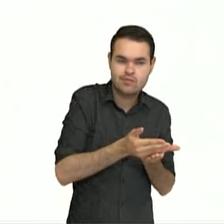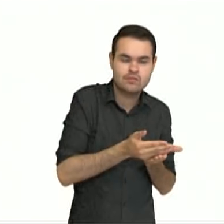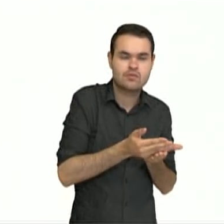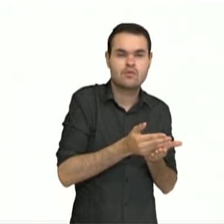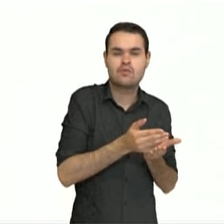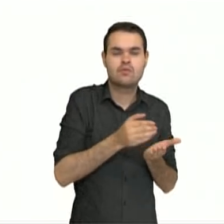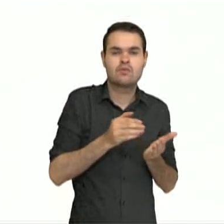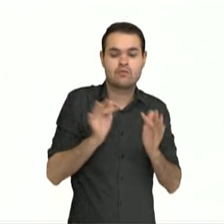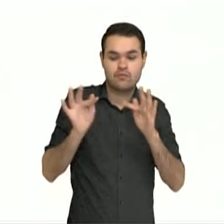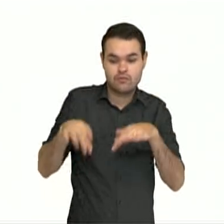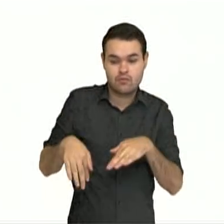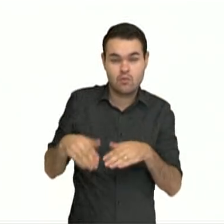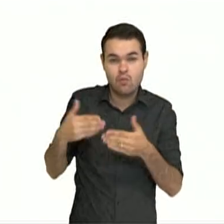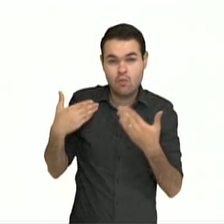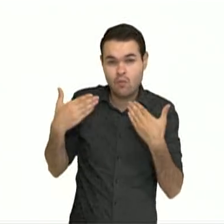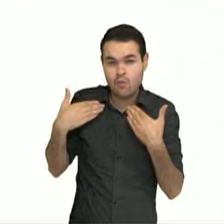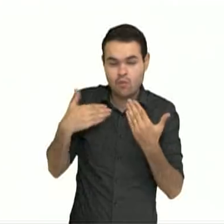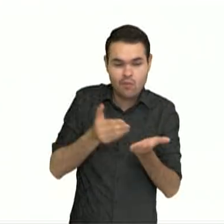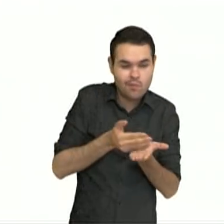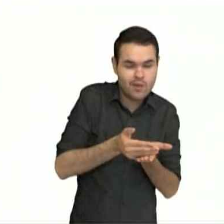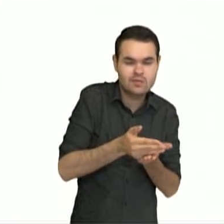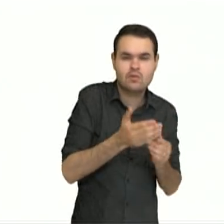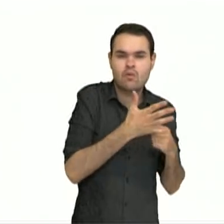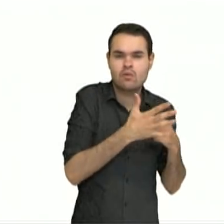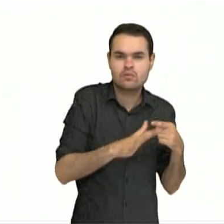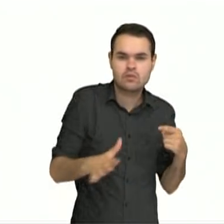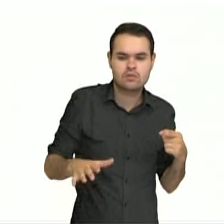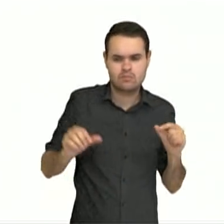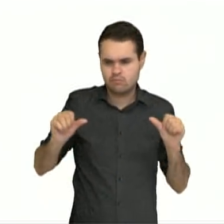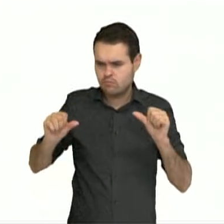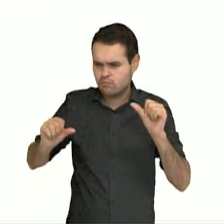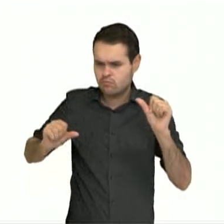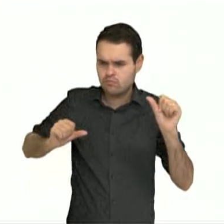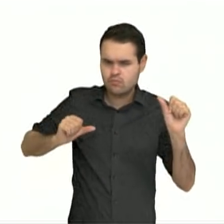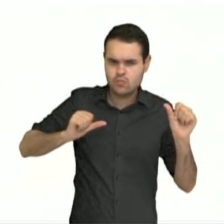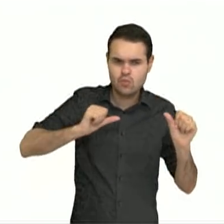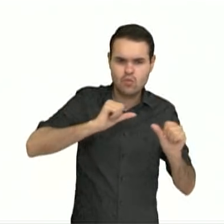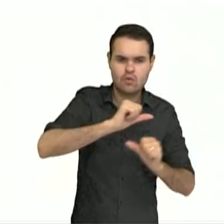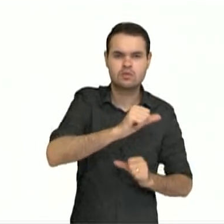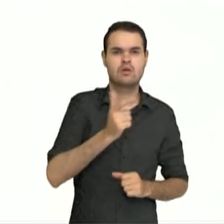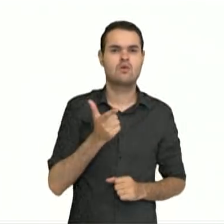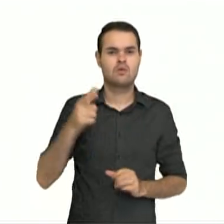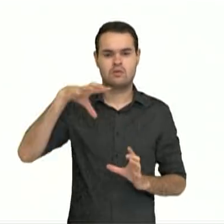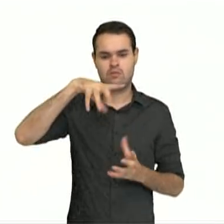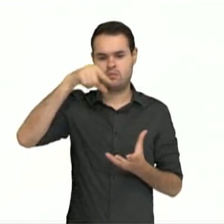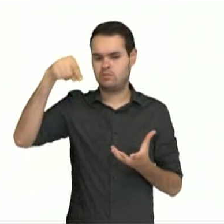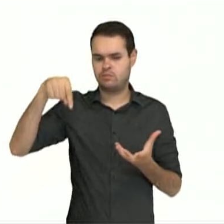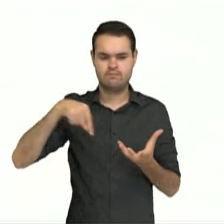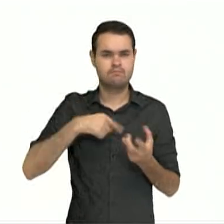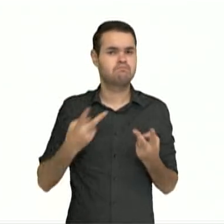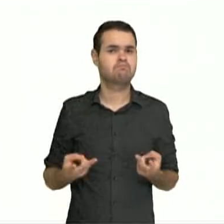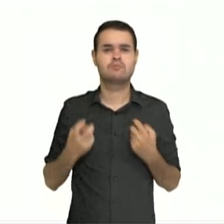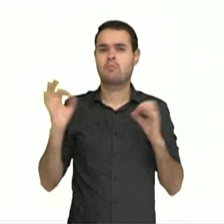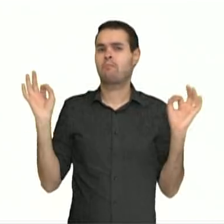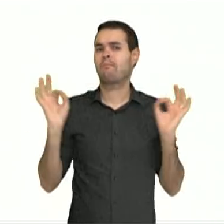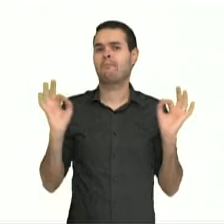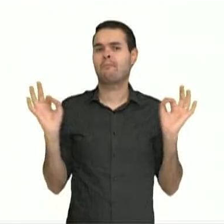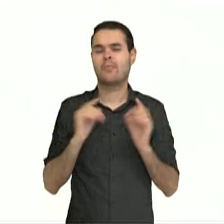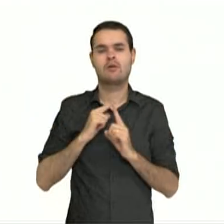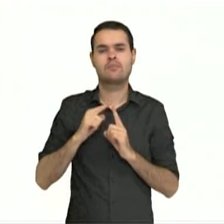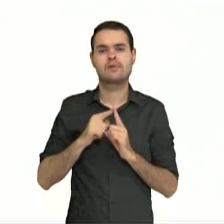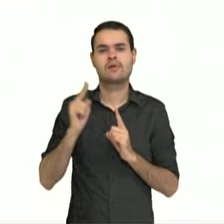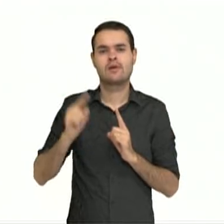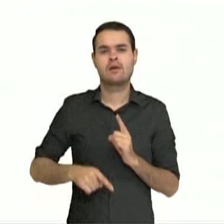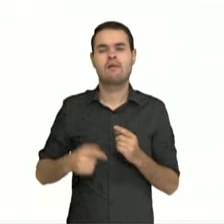atmosfera já começam a se alterar. Então a gente percebe. Outras áreas não é quase imperceptível, porque são áreas